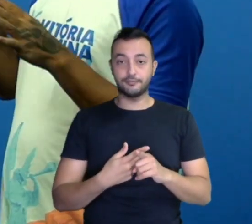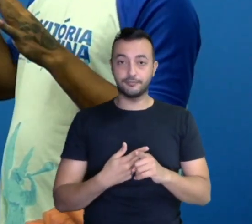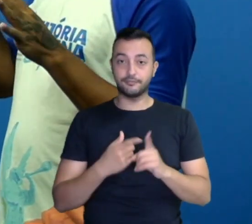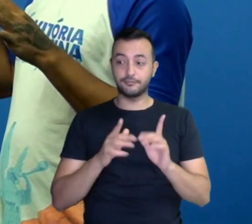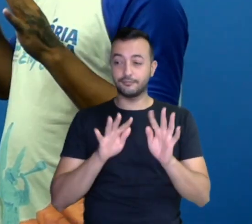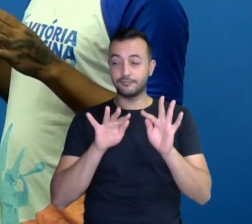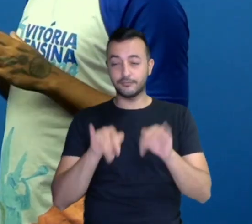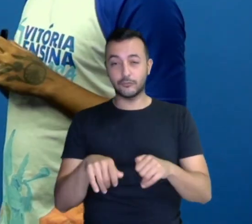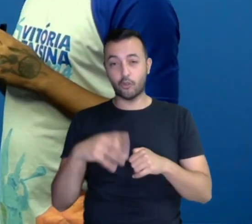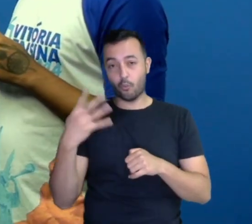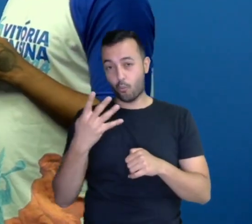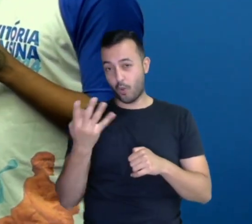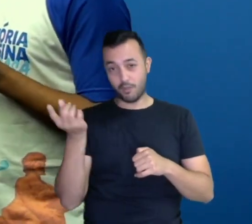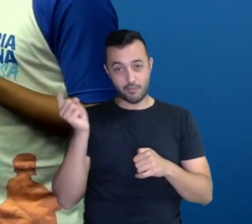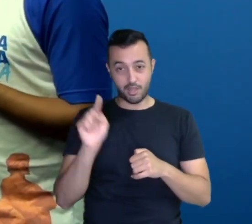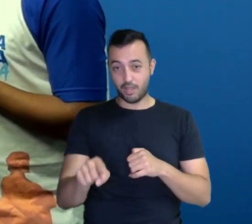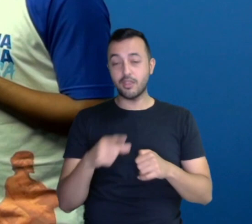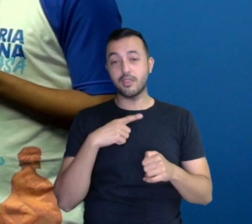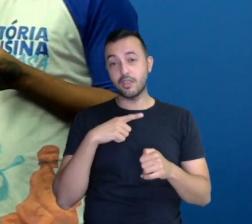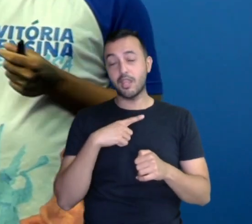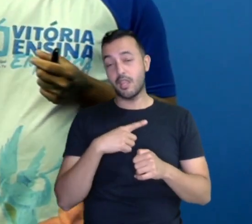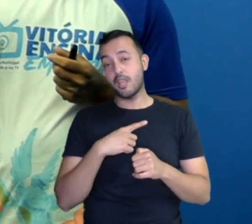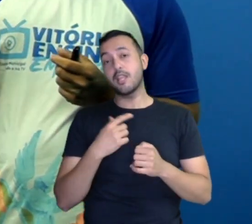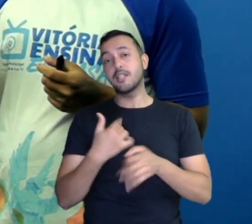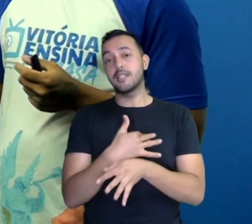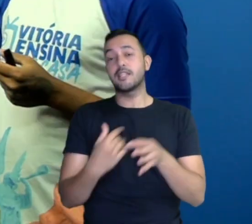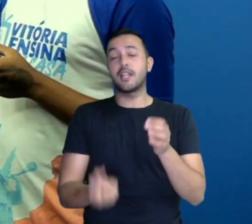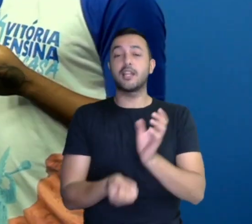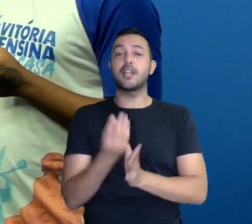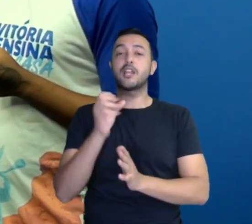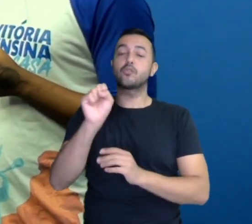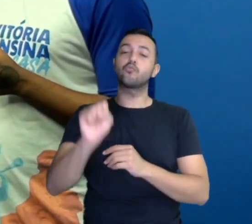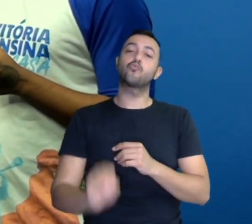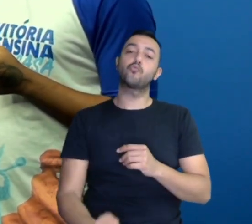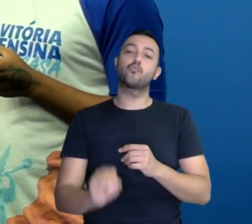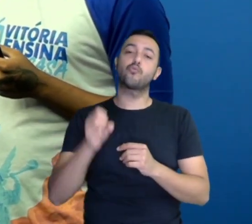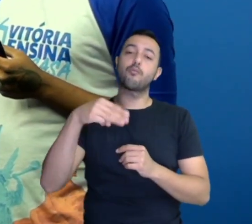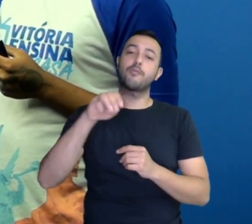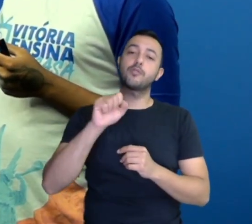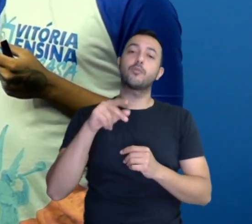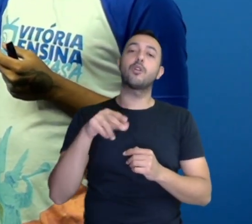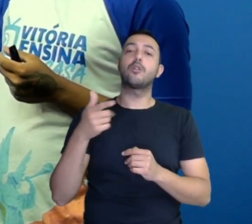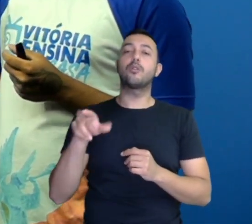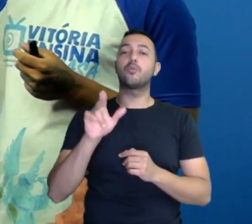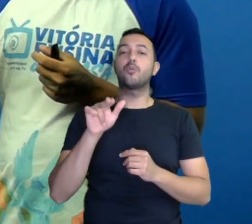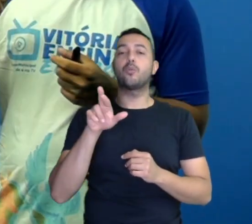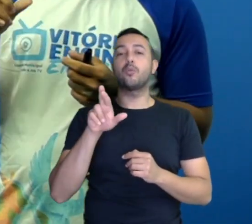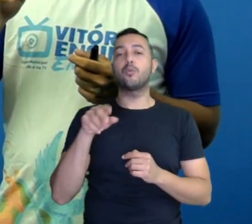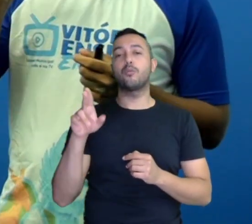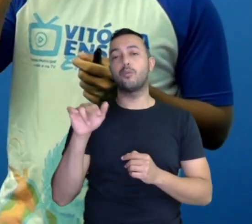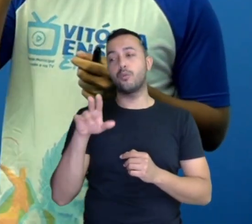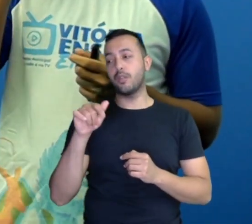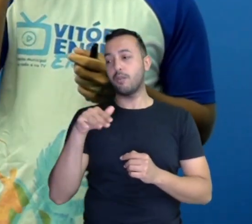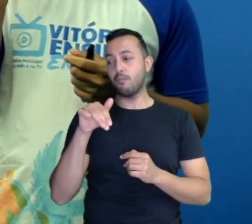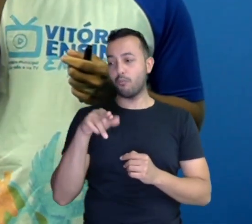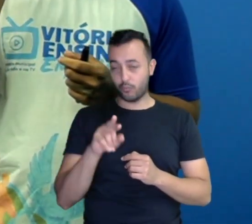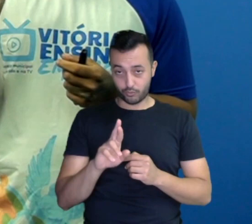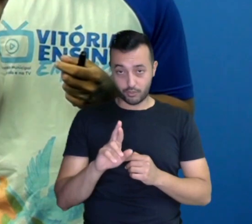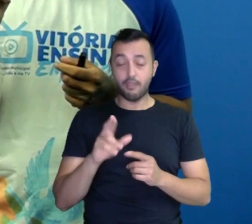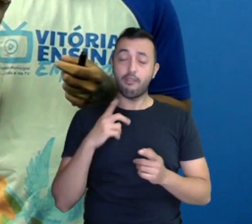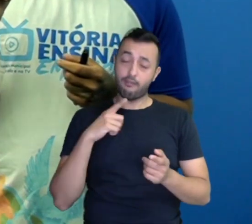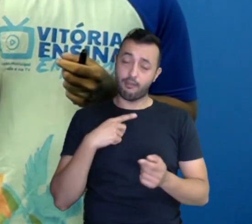fim do 4º milênio lá, eles fundaram cidades no sul da Mesopotâmia, Eridur, Ur, Uruk e Nippur. Então, eles